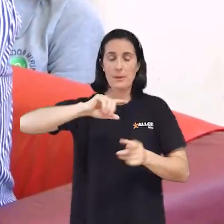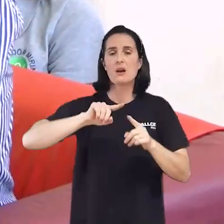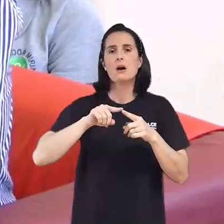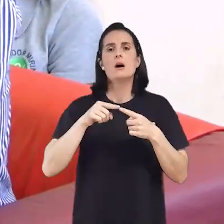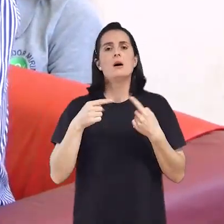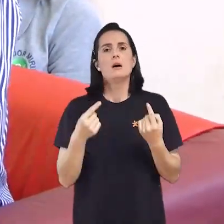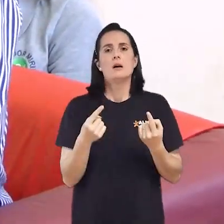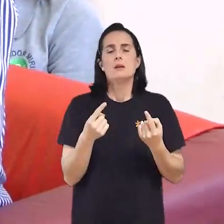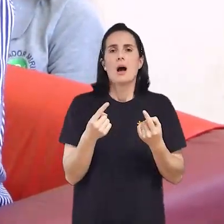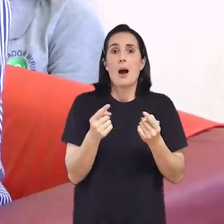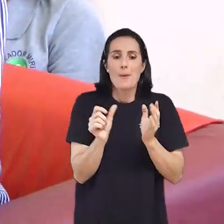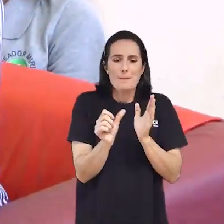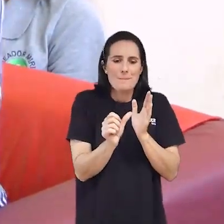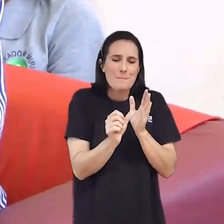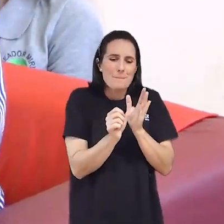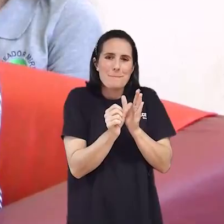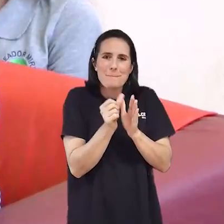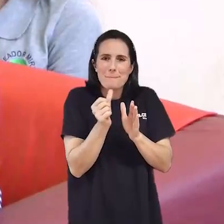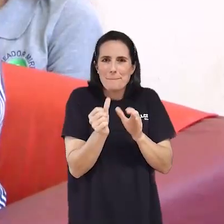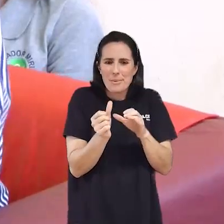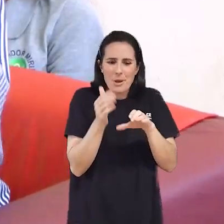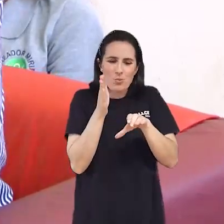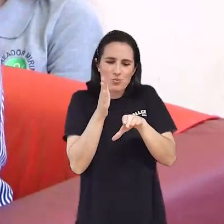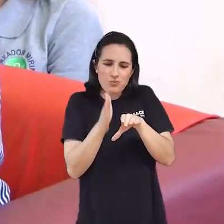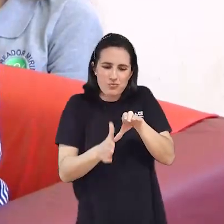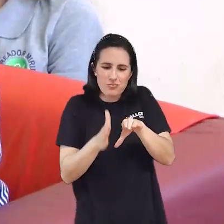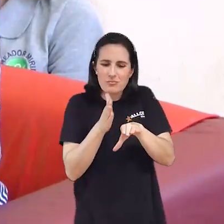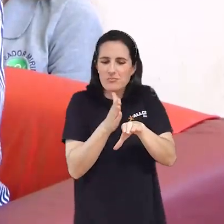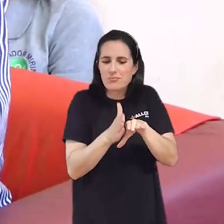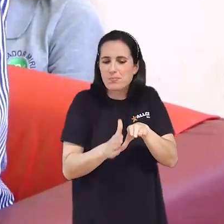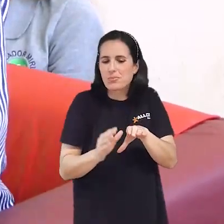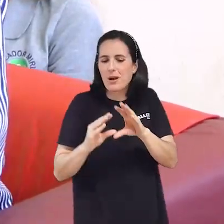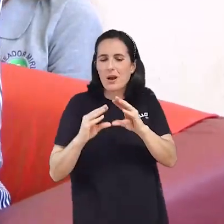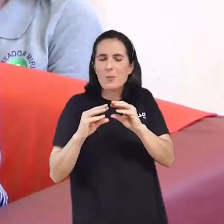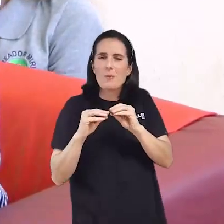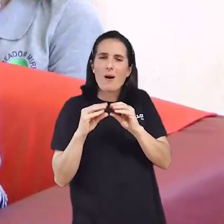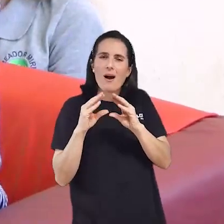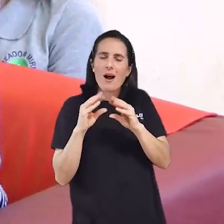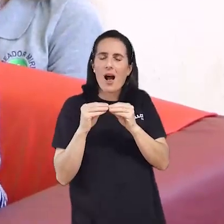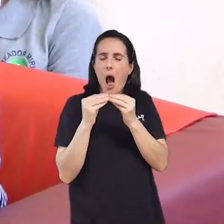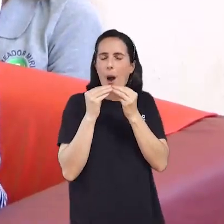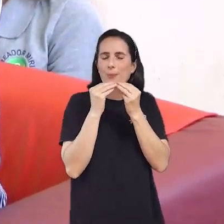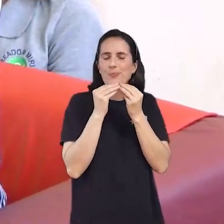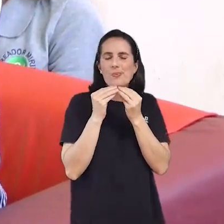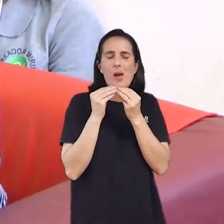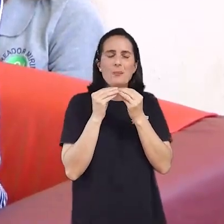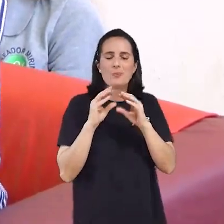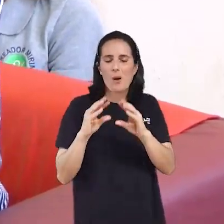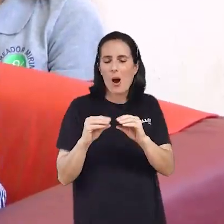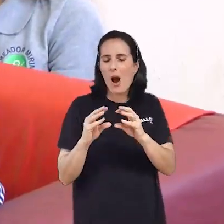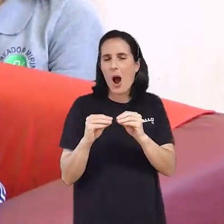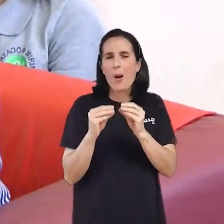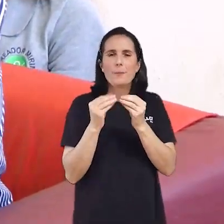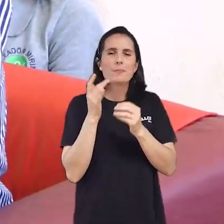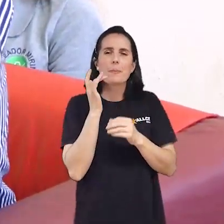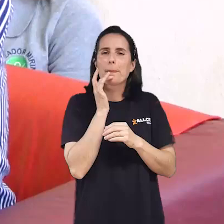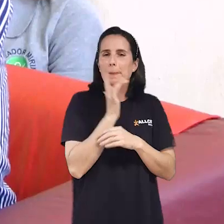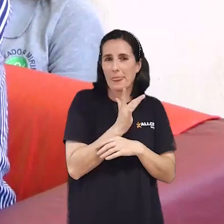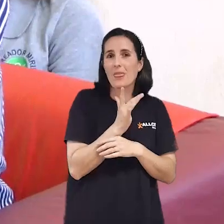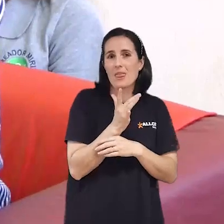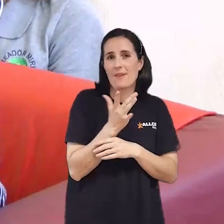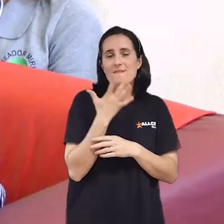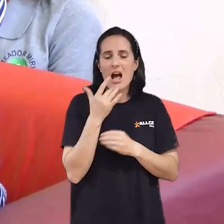15, 16, 17 pães grandes assim, né? Só que quando